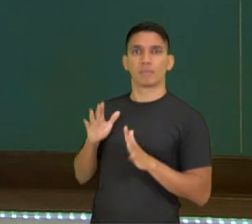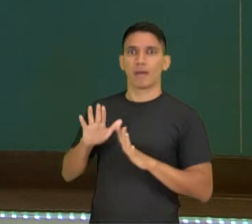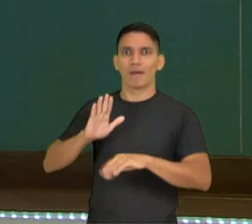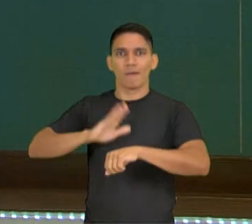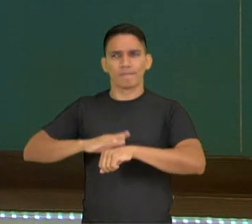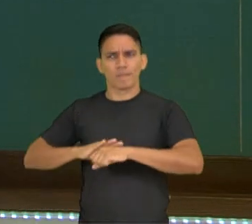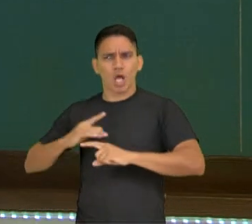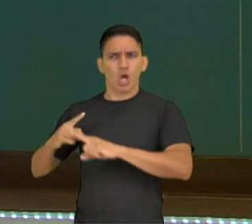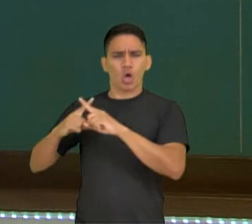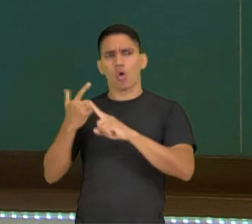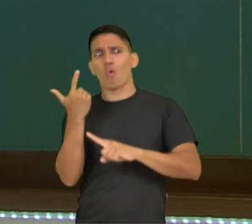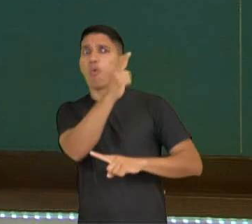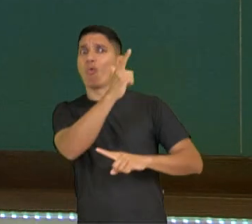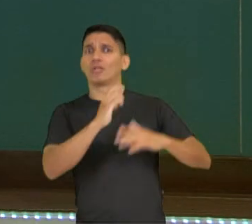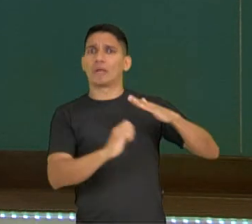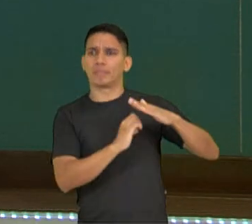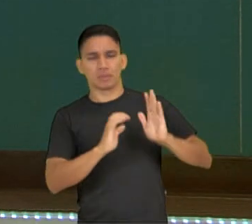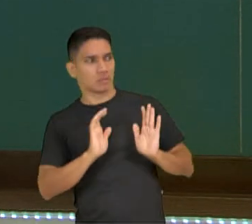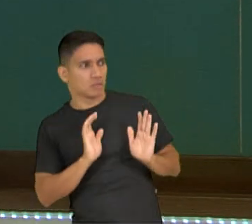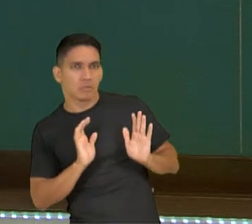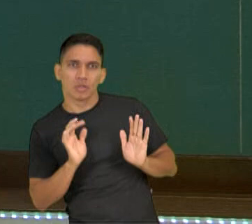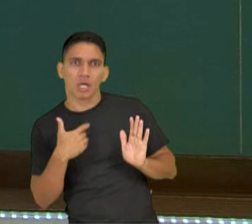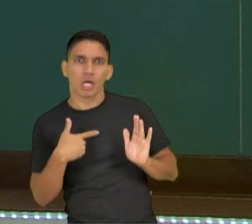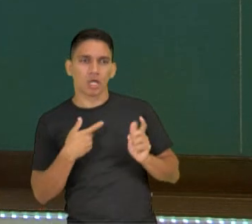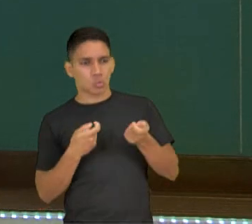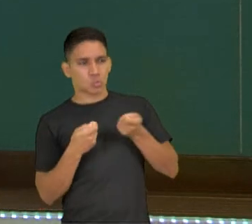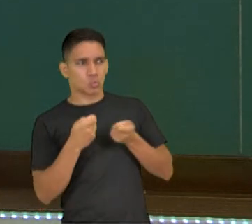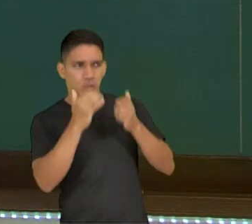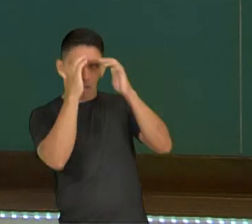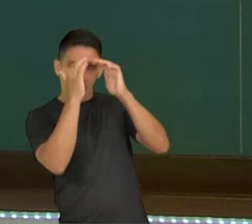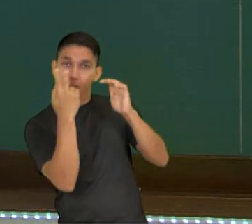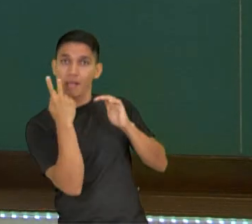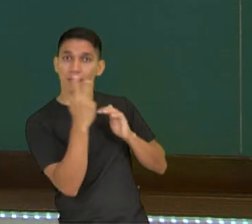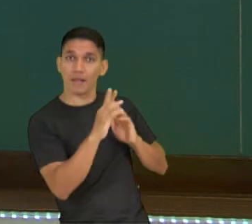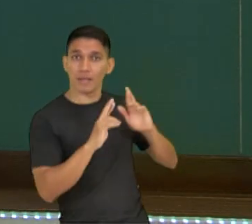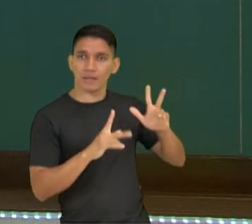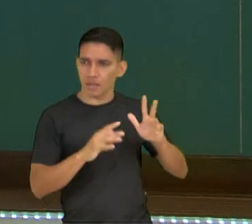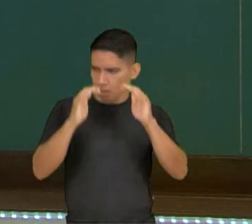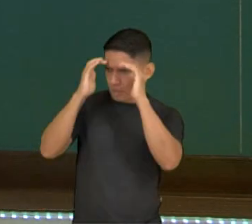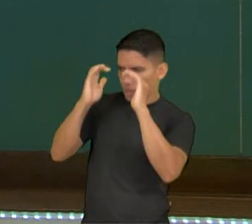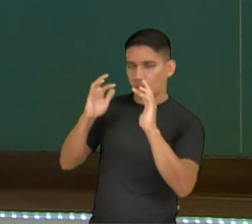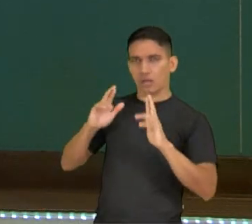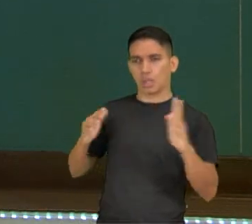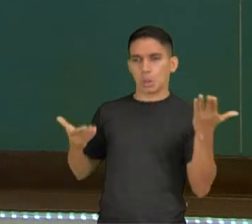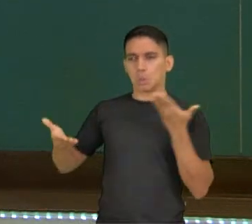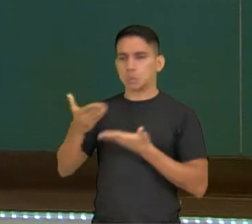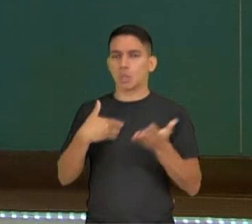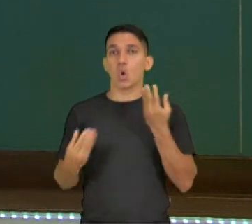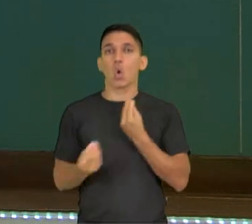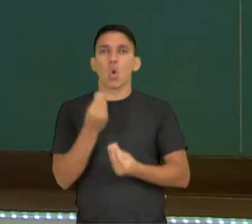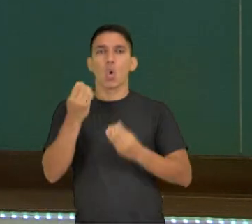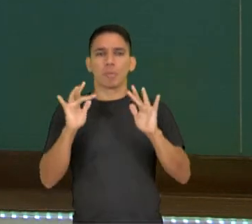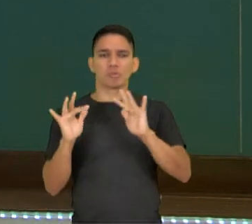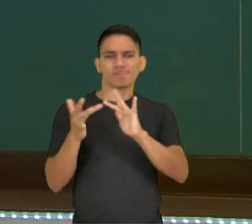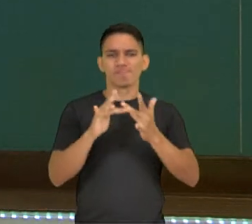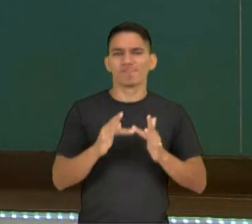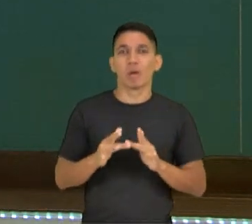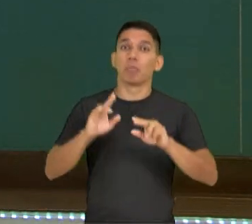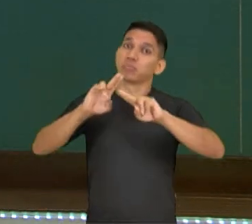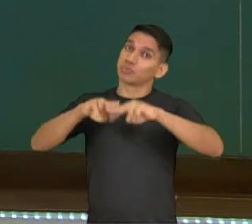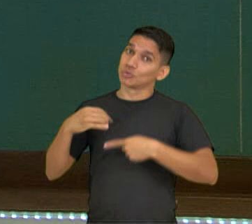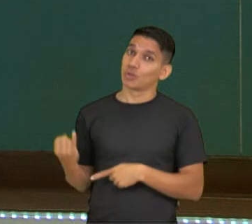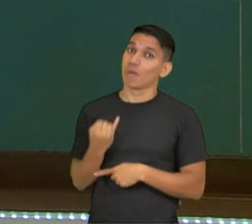competição, uma outra empresa, ela é obrigada a respeitar também e tentar entrar em sintonia, né? Então, por isso é importante essa